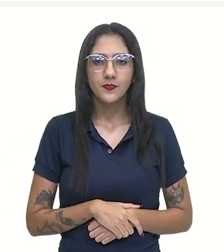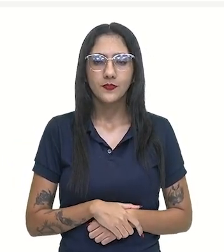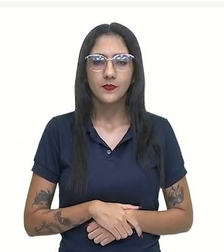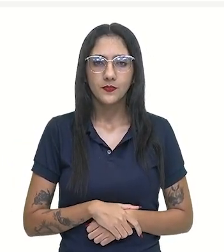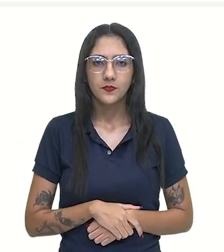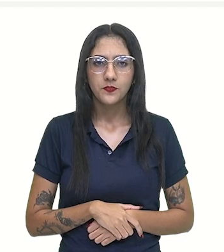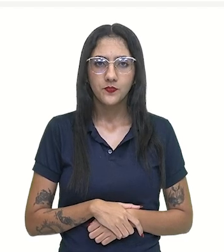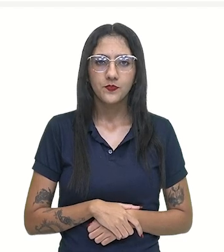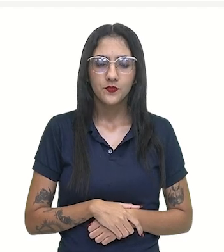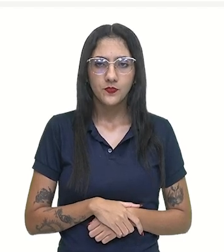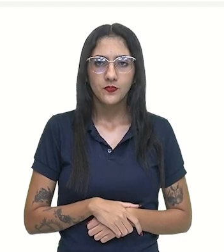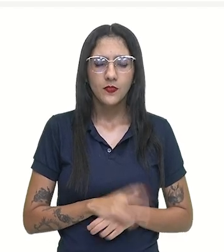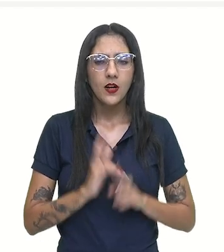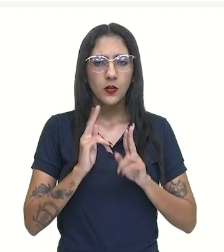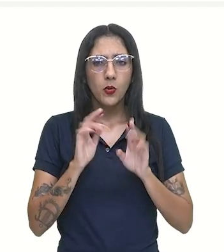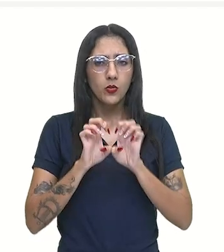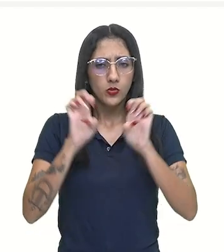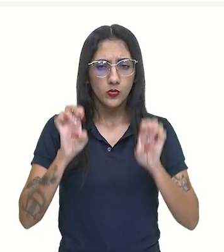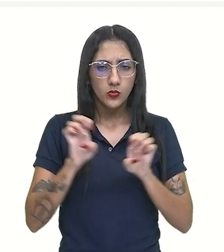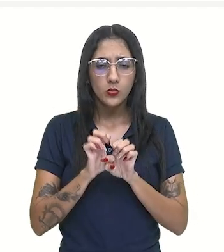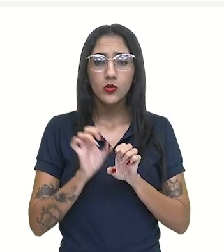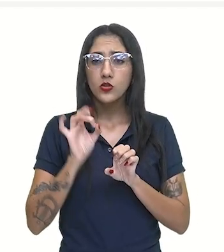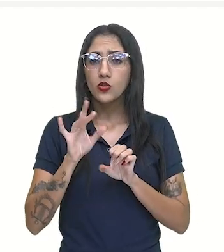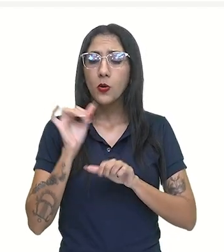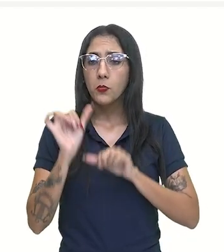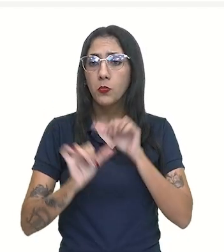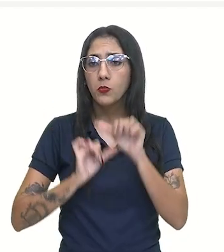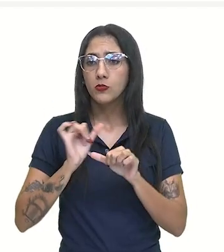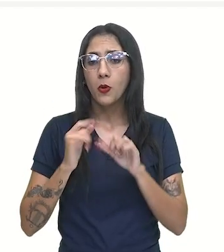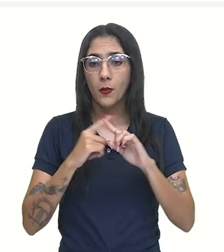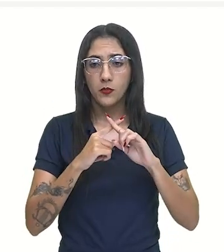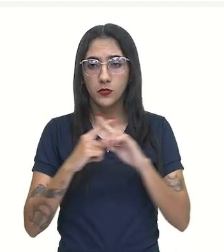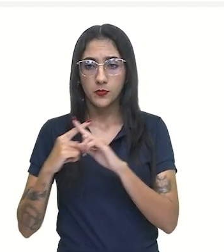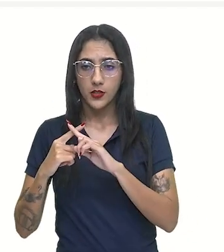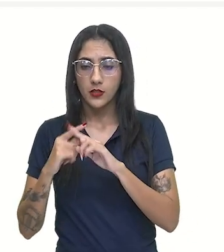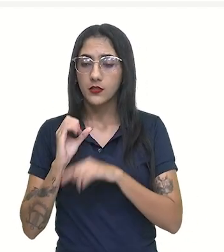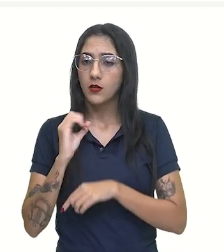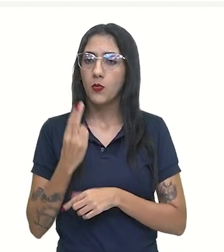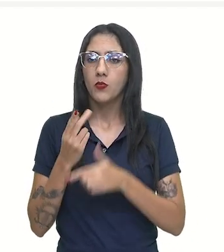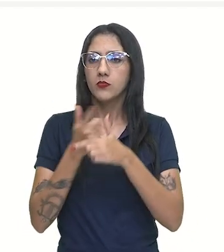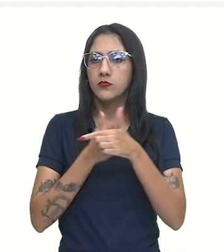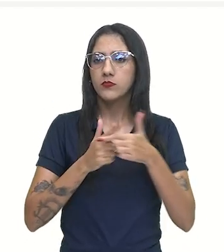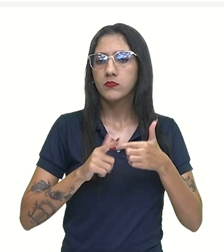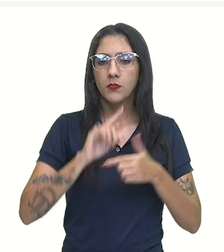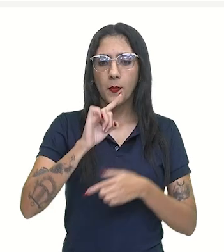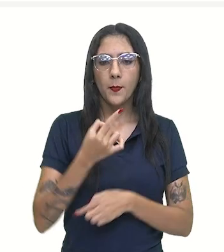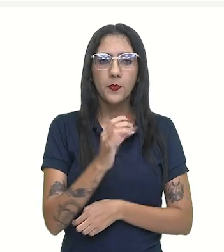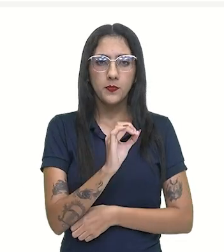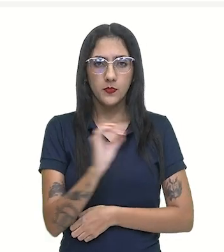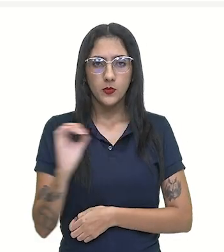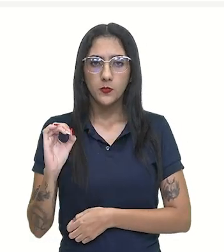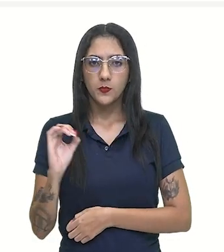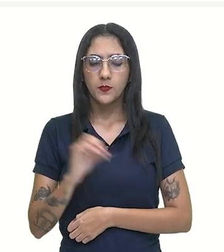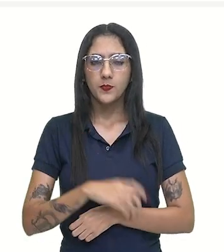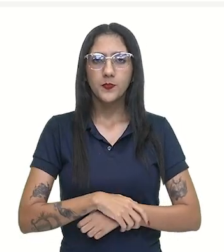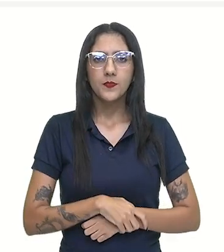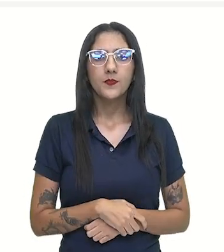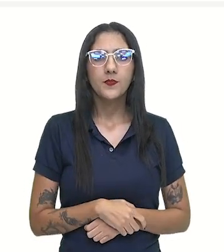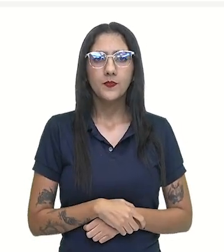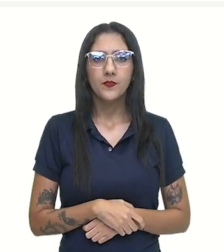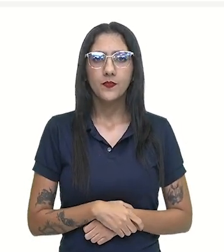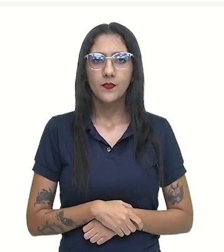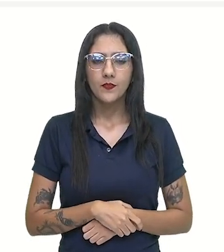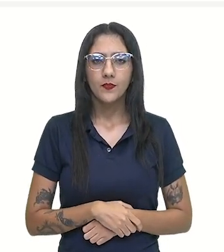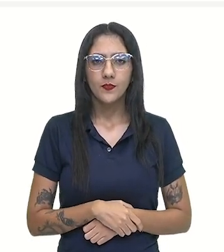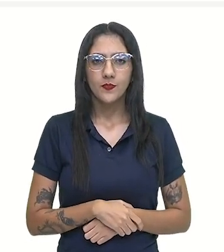No mesmo esquema, só que agora divisão por 1.000, então multiplicação por 1.000. Tá? Muito bem, depois que nós vimos